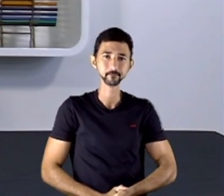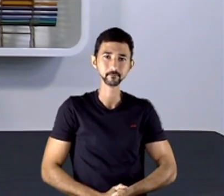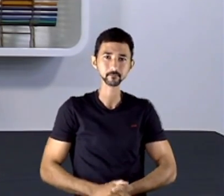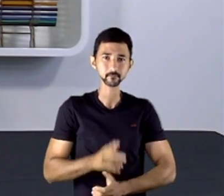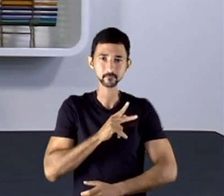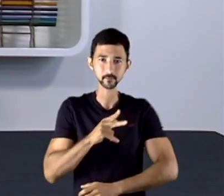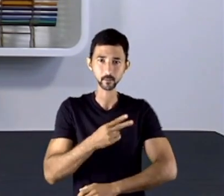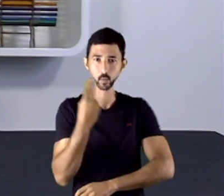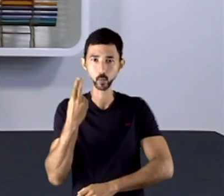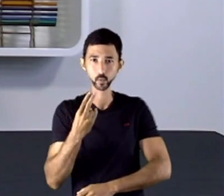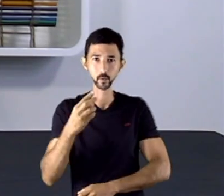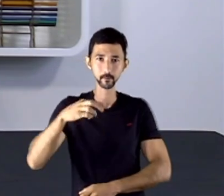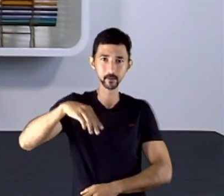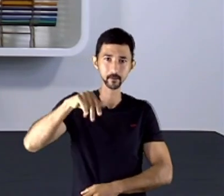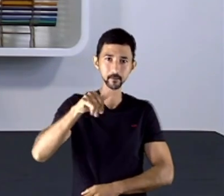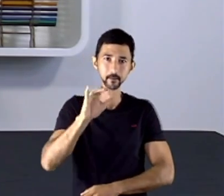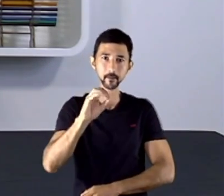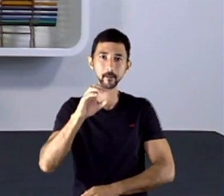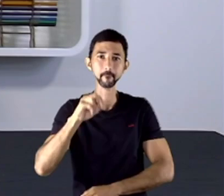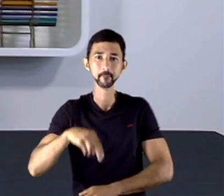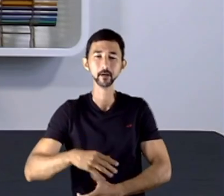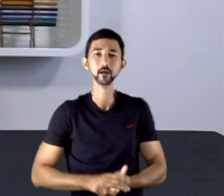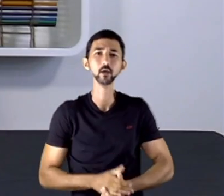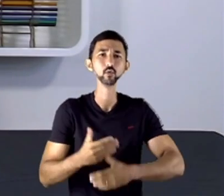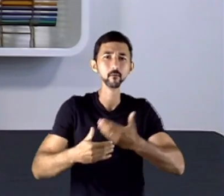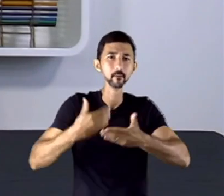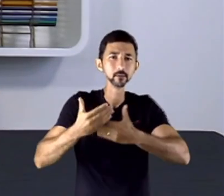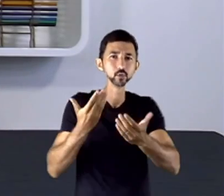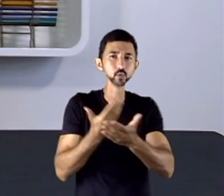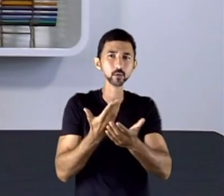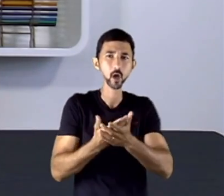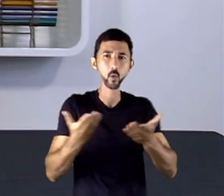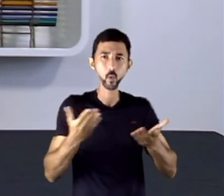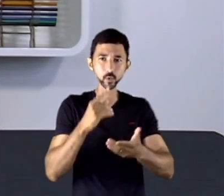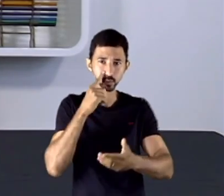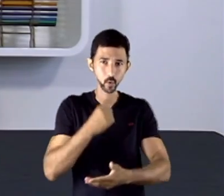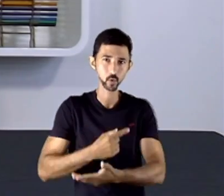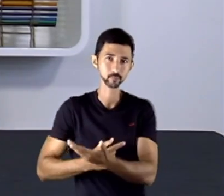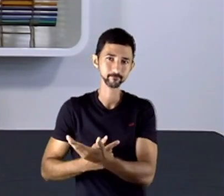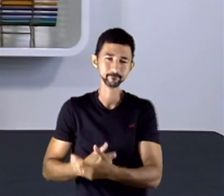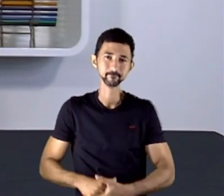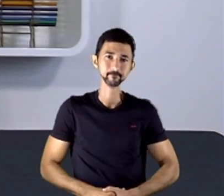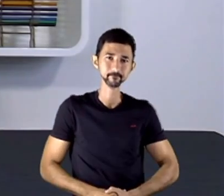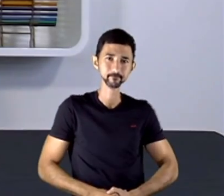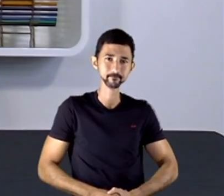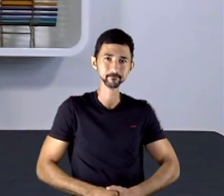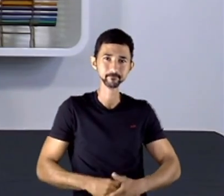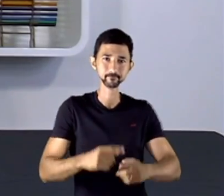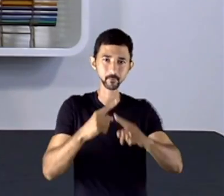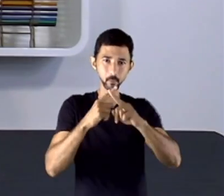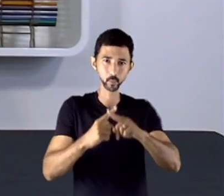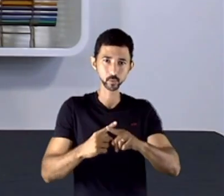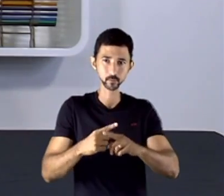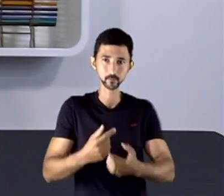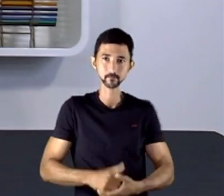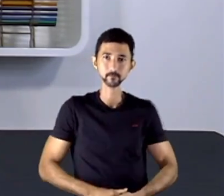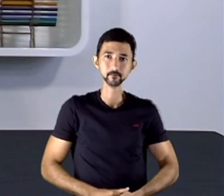Maicon Alves e nós vamos estudar hoje múltiplos e divisores.